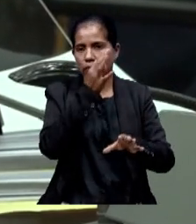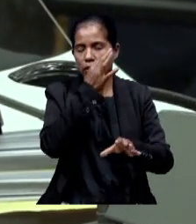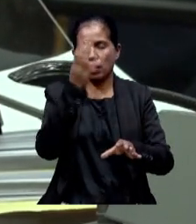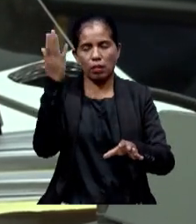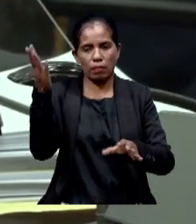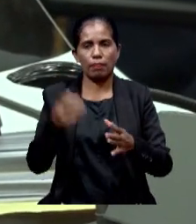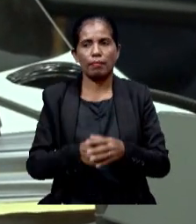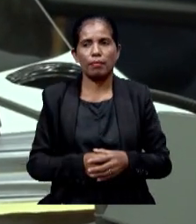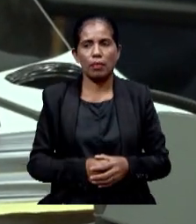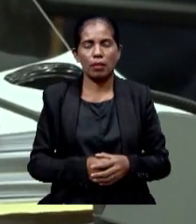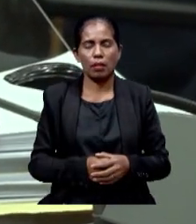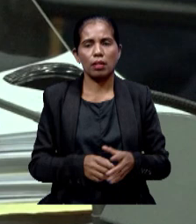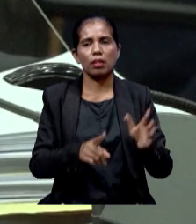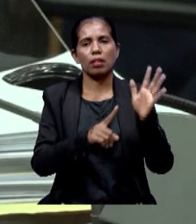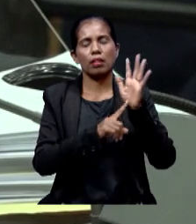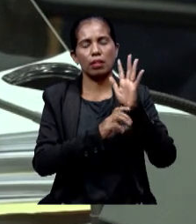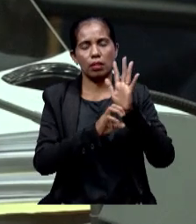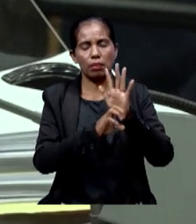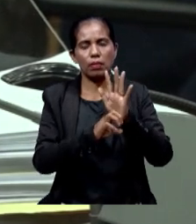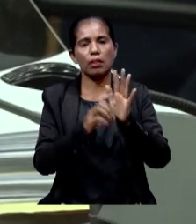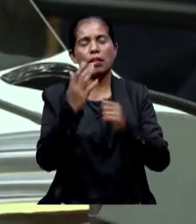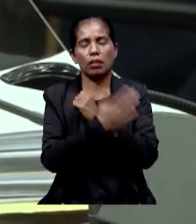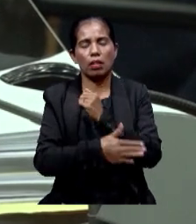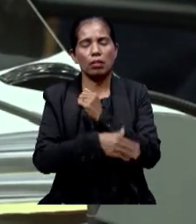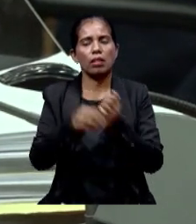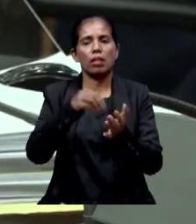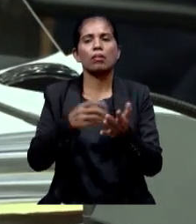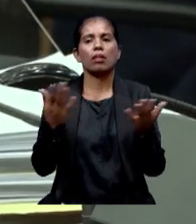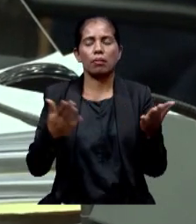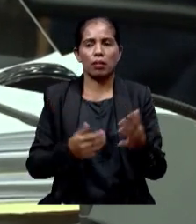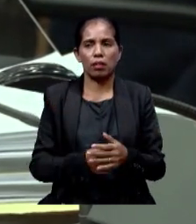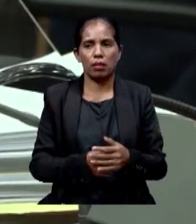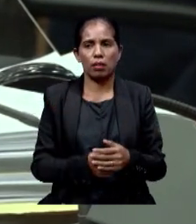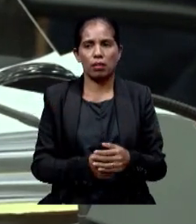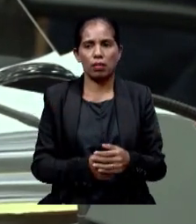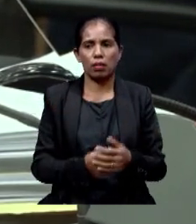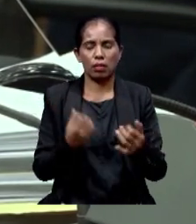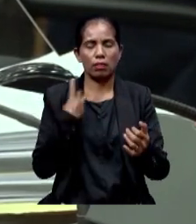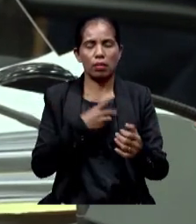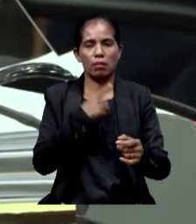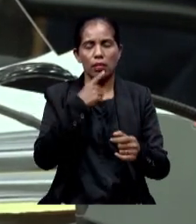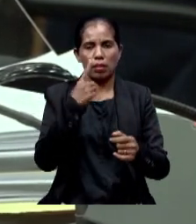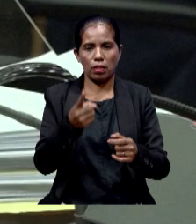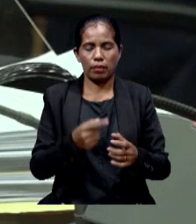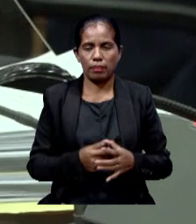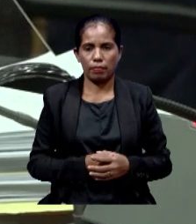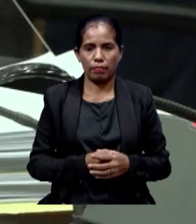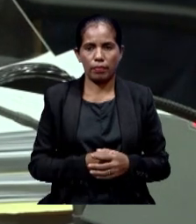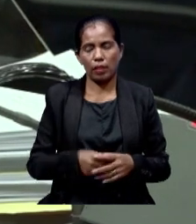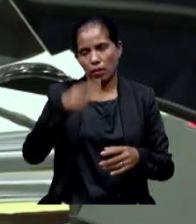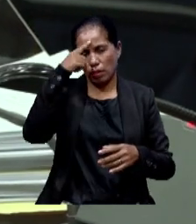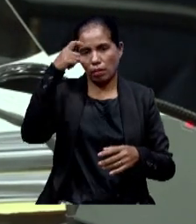E símbolo nação niniane tau yenebe dignifica o insa idane maka am questiona tamba ne